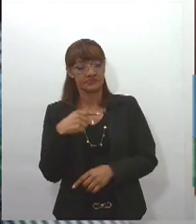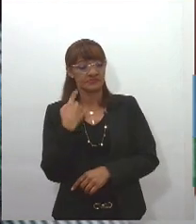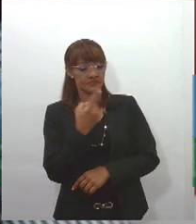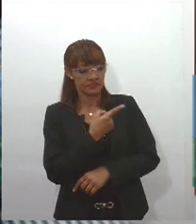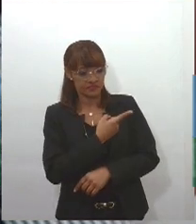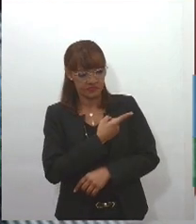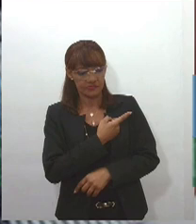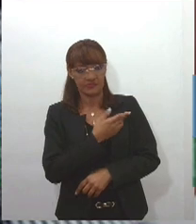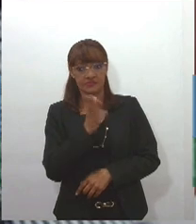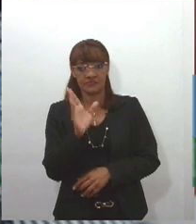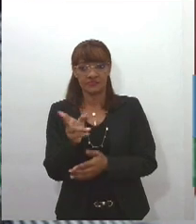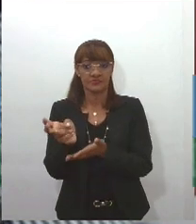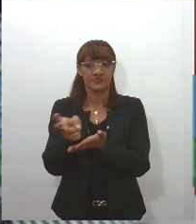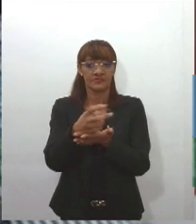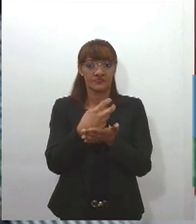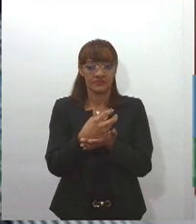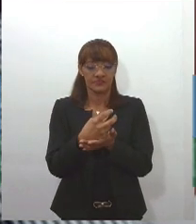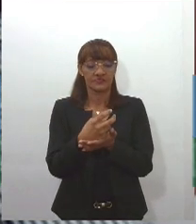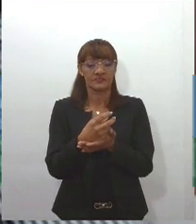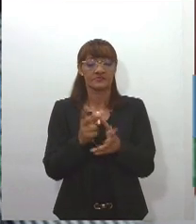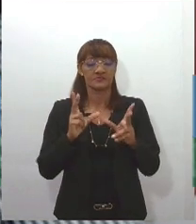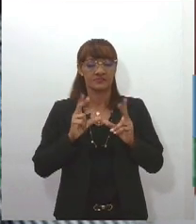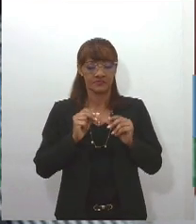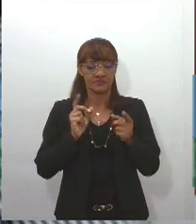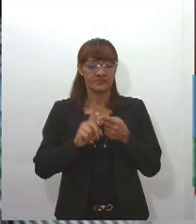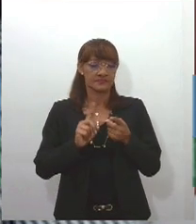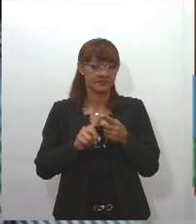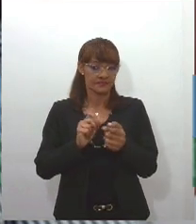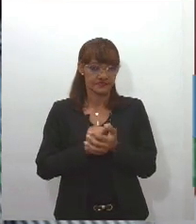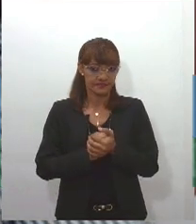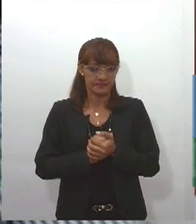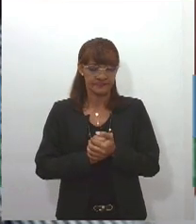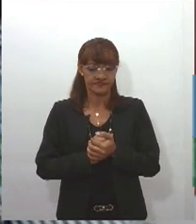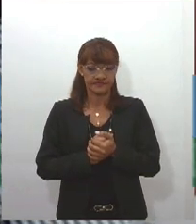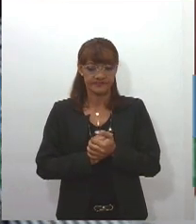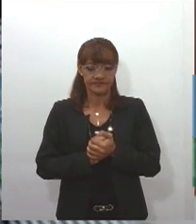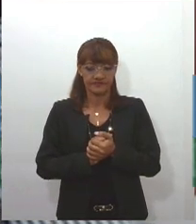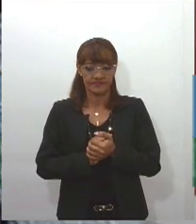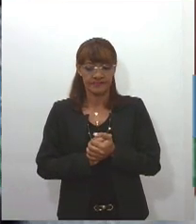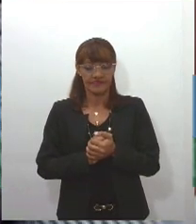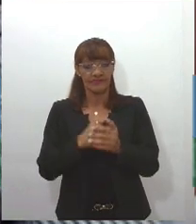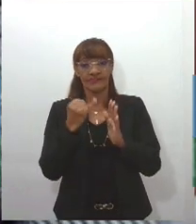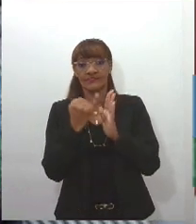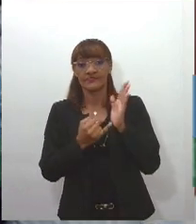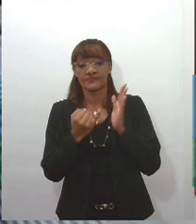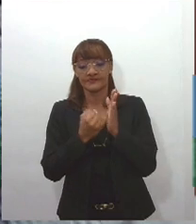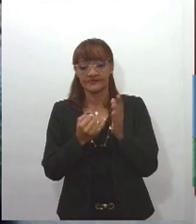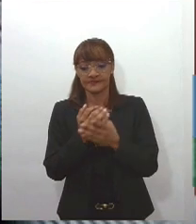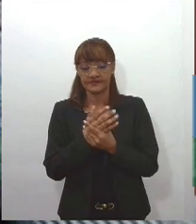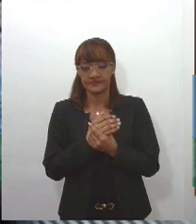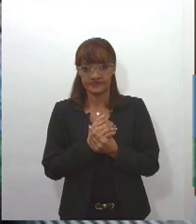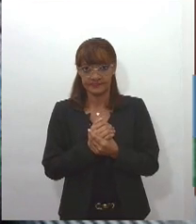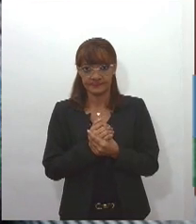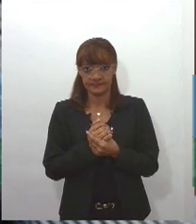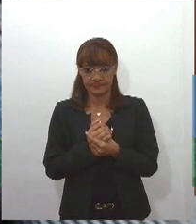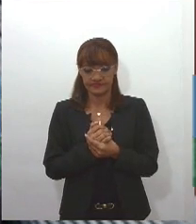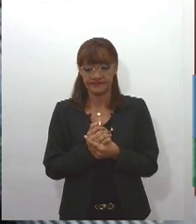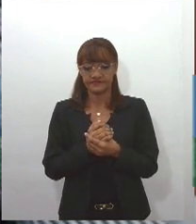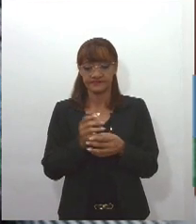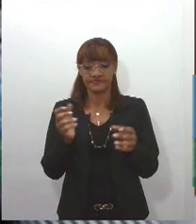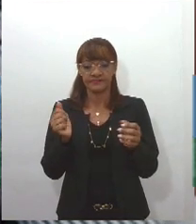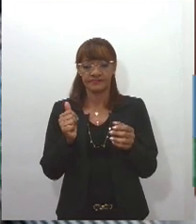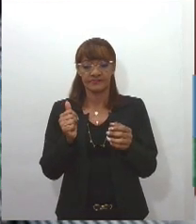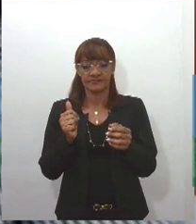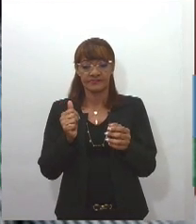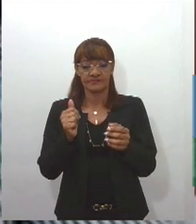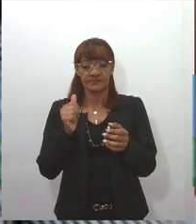cima dele também eh o imposto seletivo ele vai ser cobrado então assim junto ele vai tornar esse valor